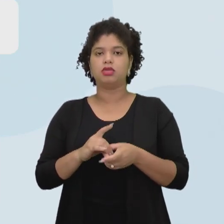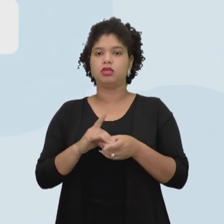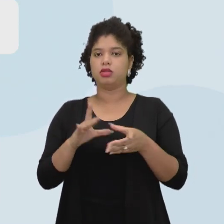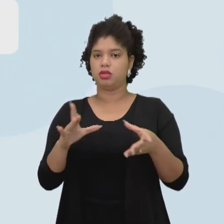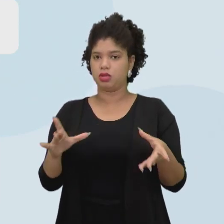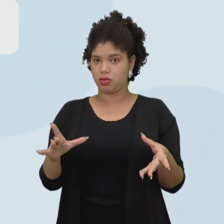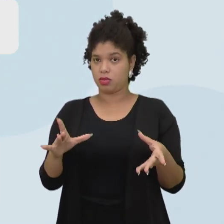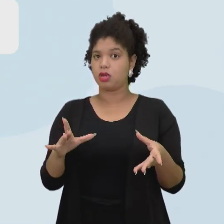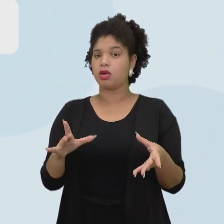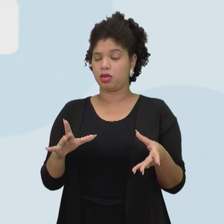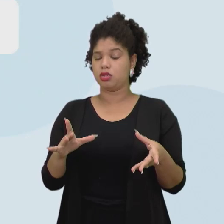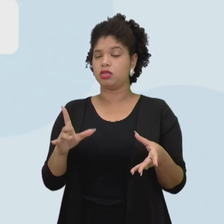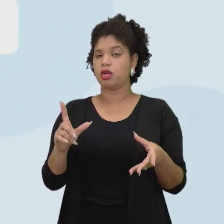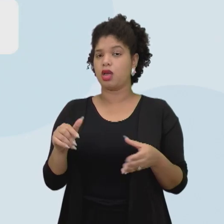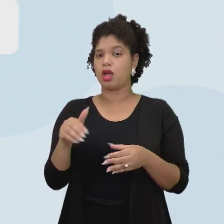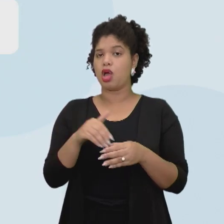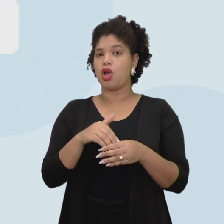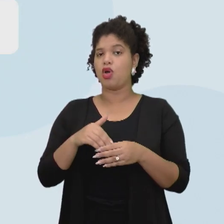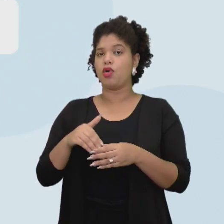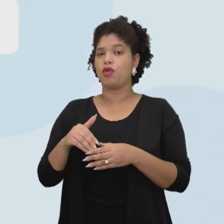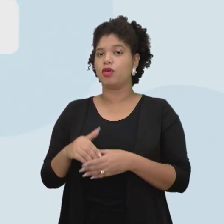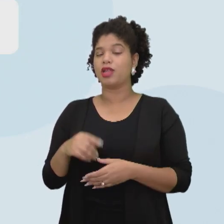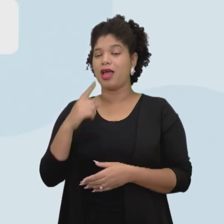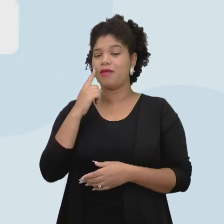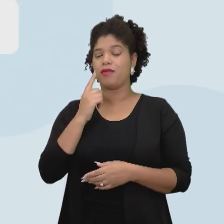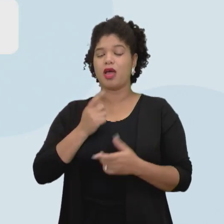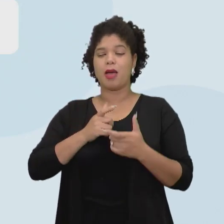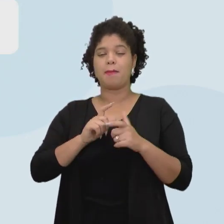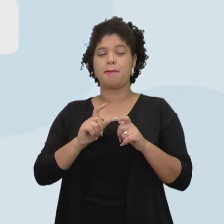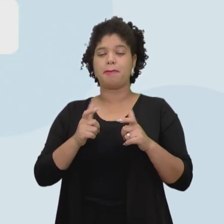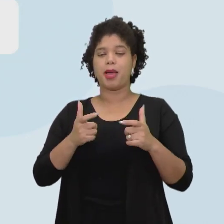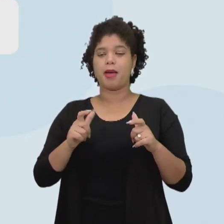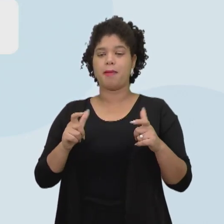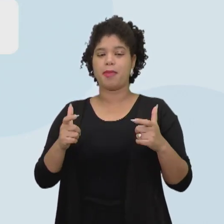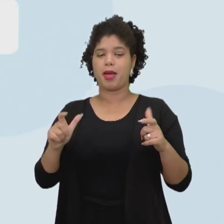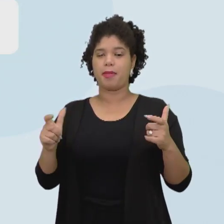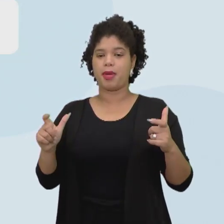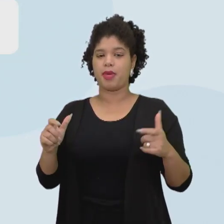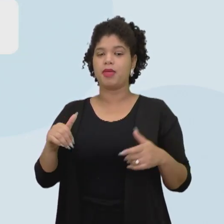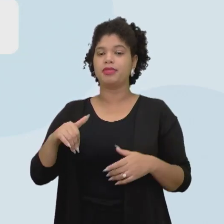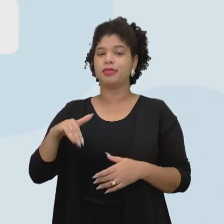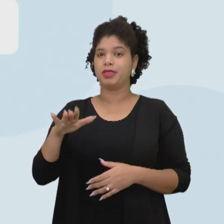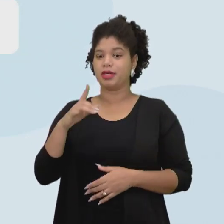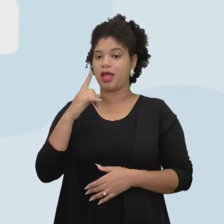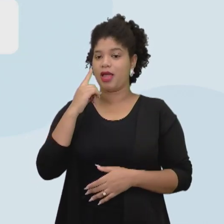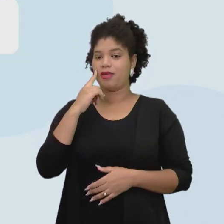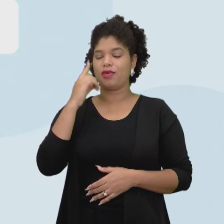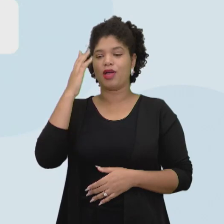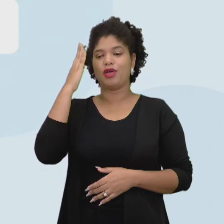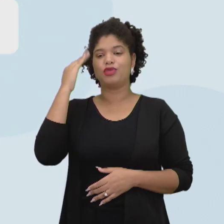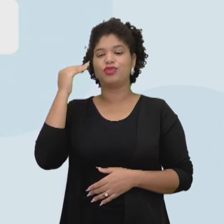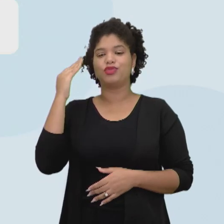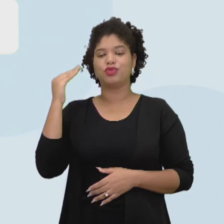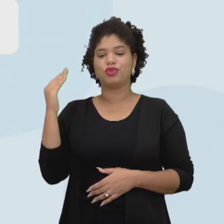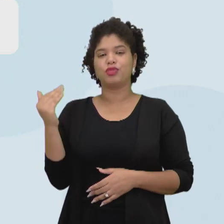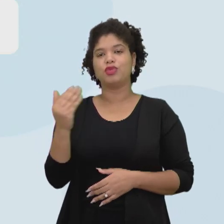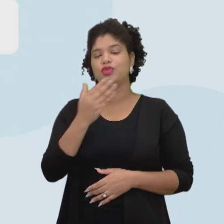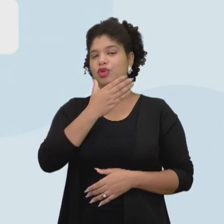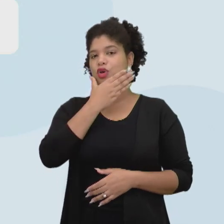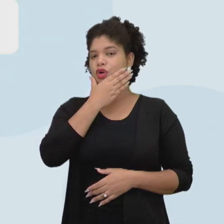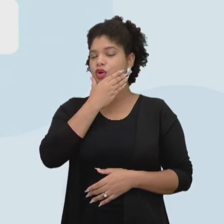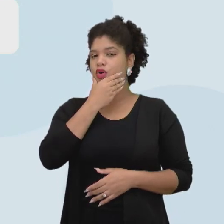Africano, aonde vai aumentar, agigantar ainda mais esse titã da história, que é o